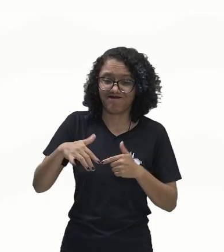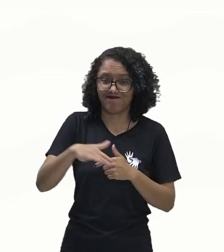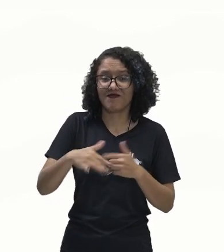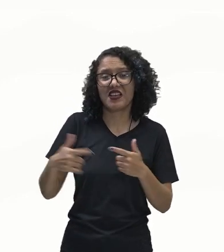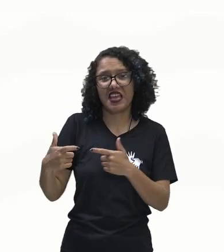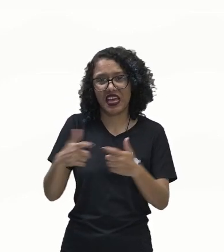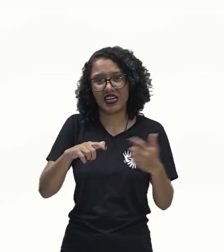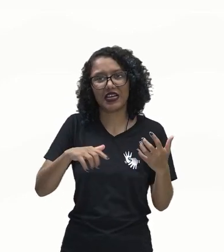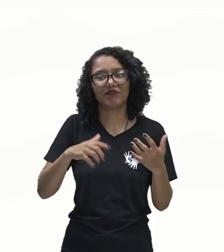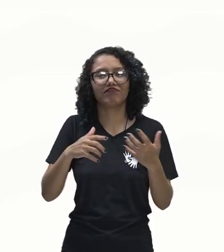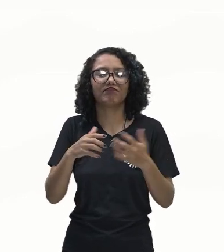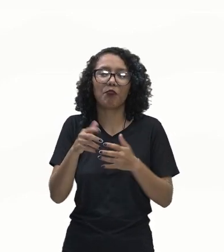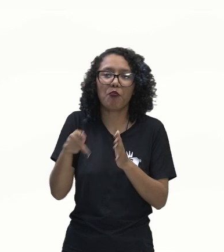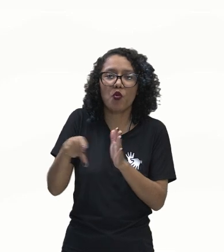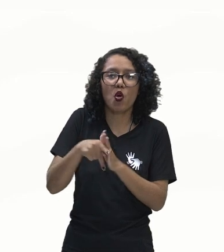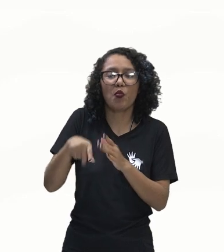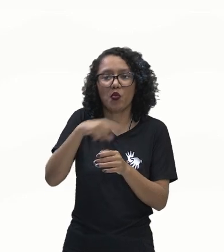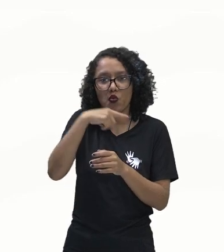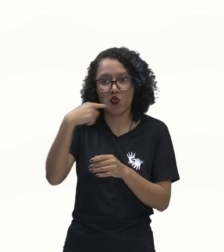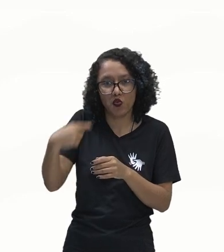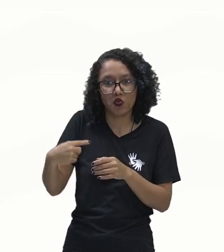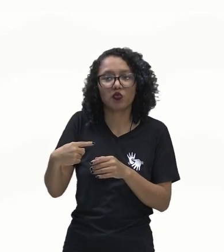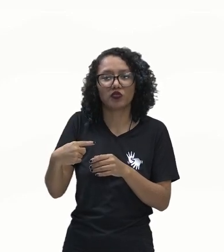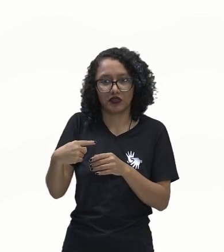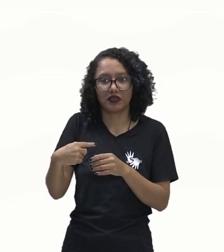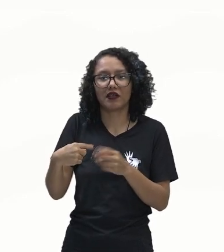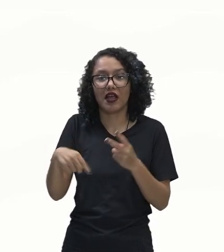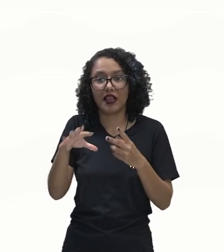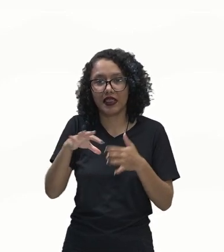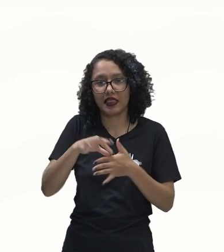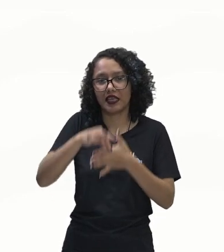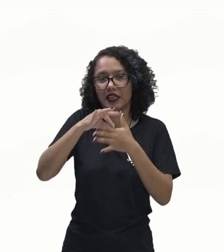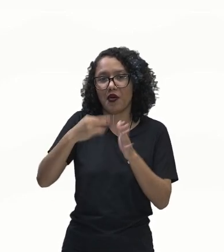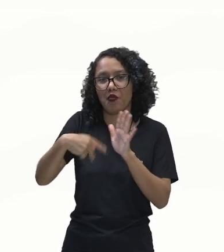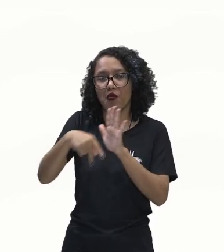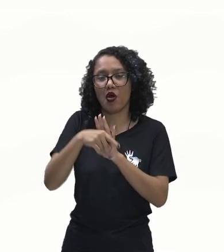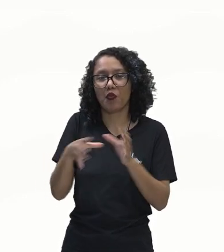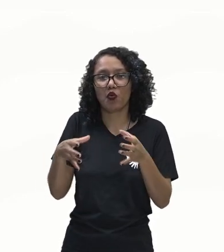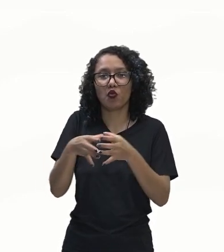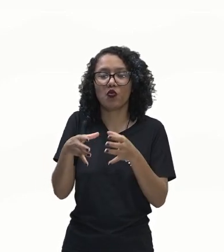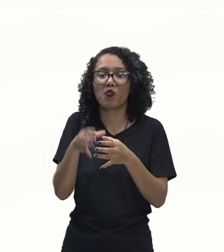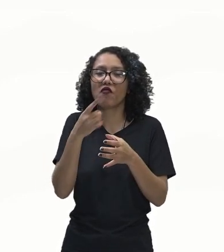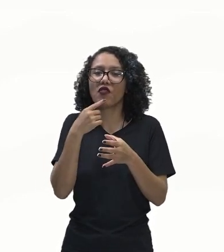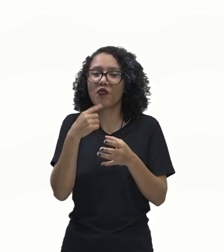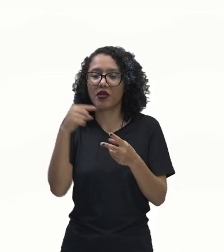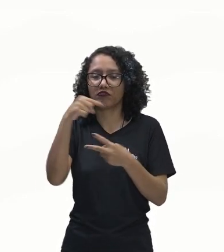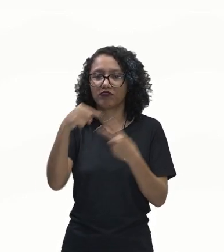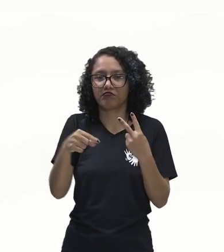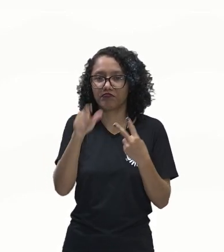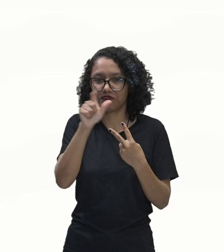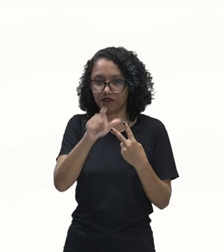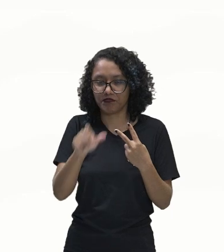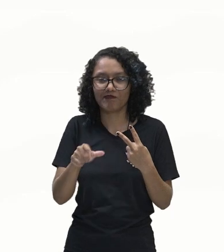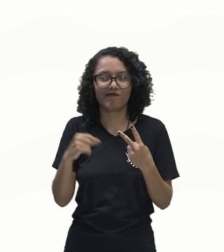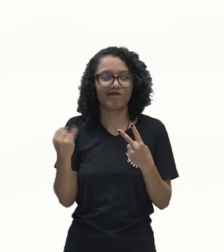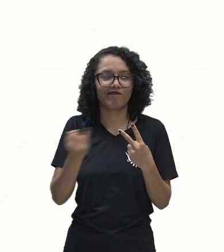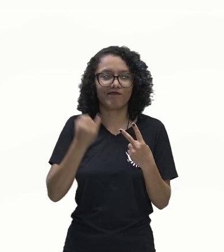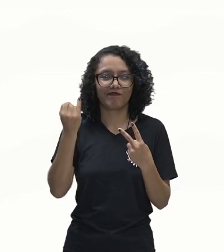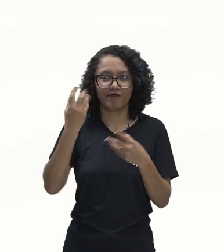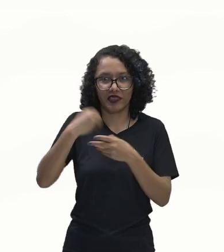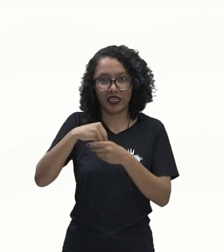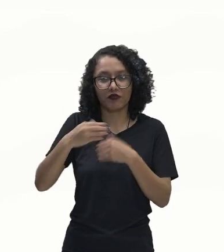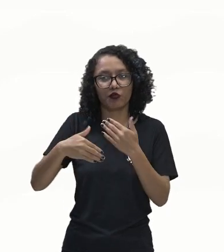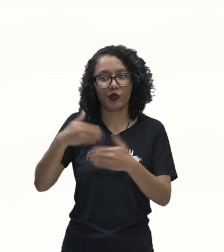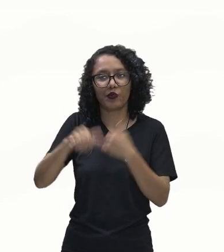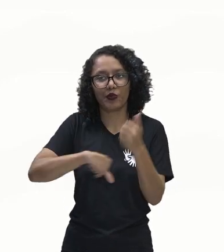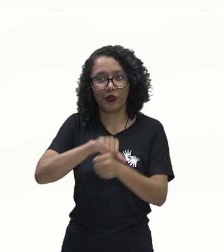frente. Ele vai liderar as tropas vermelhas. Então nós temos aqui dois nomes muito importantes para esse processo